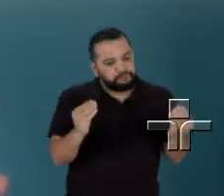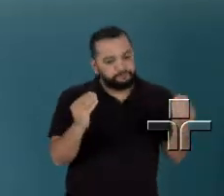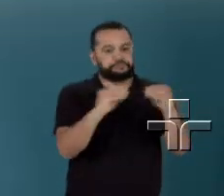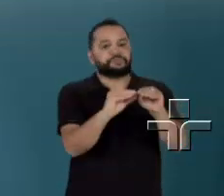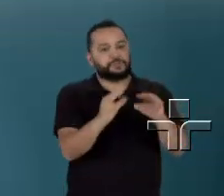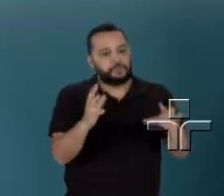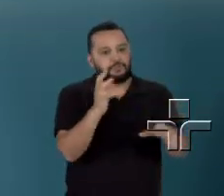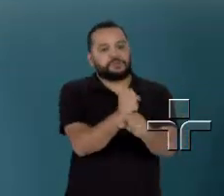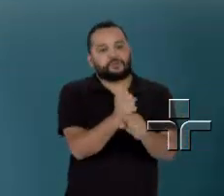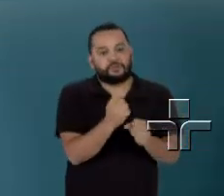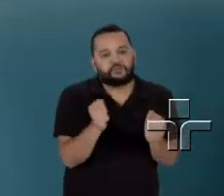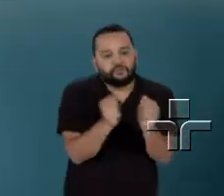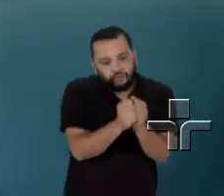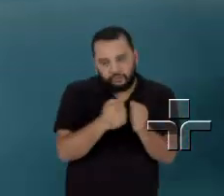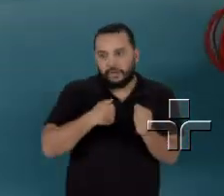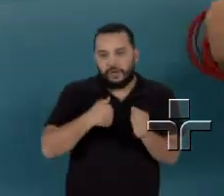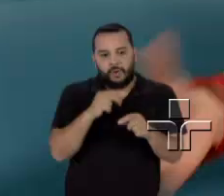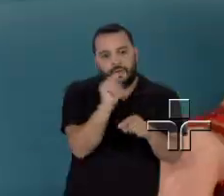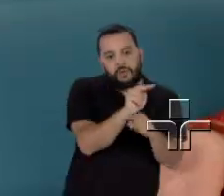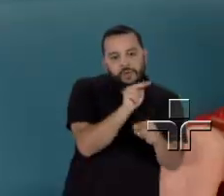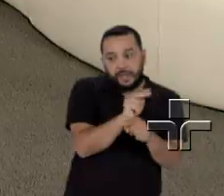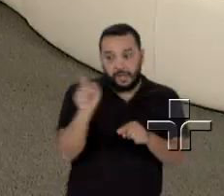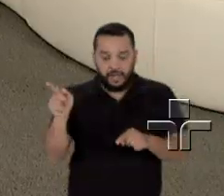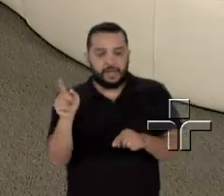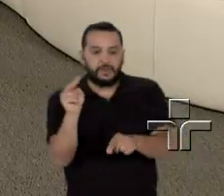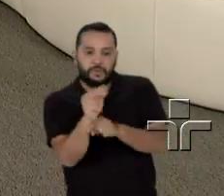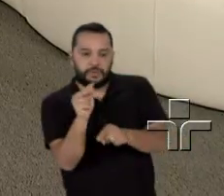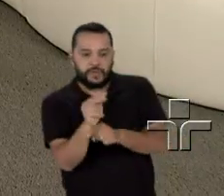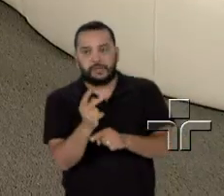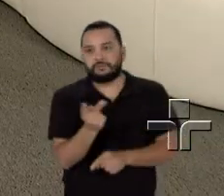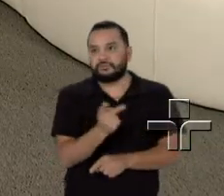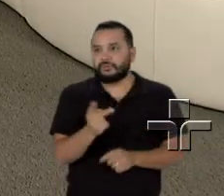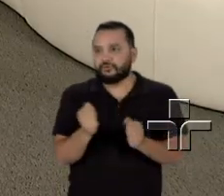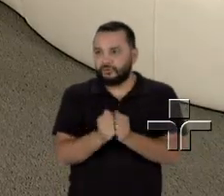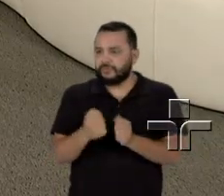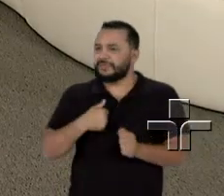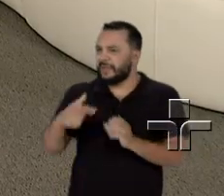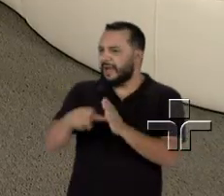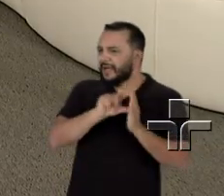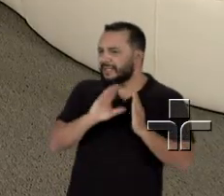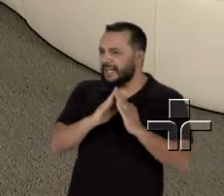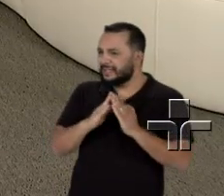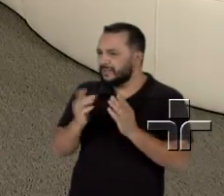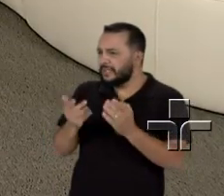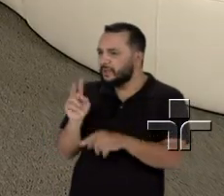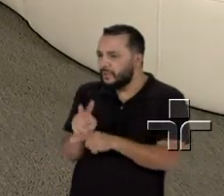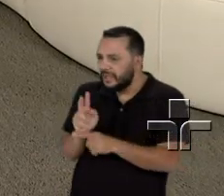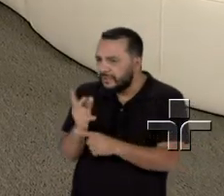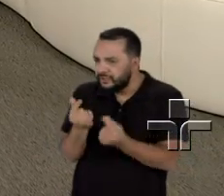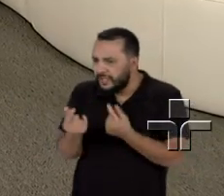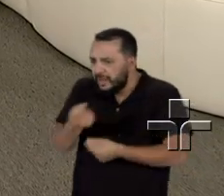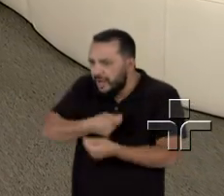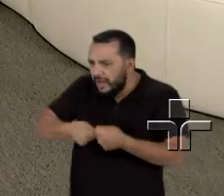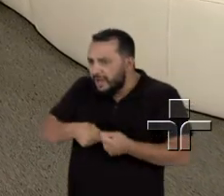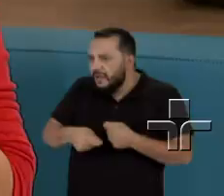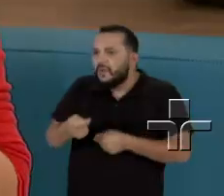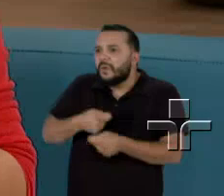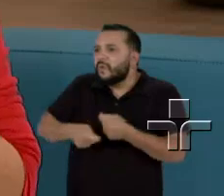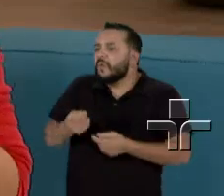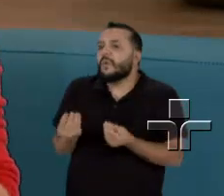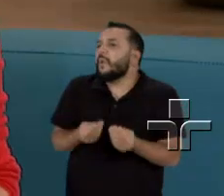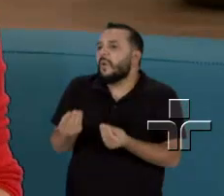porque eu consigo controlar melhor e aí sempre assim você antes de casar-se já lidava com dinheiro já sabia é